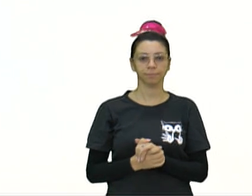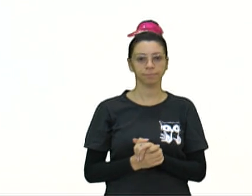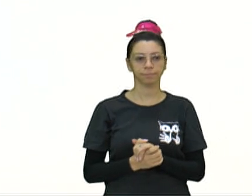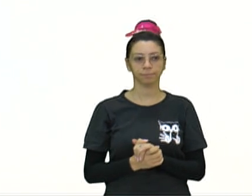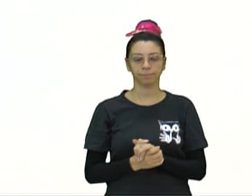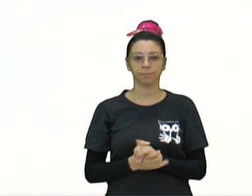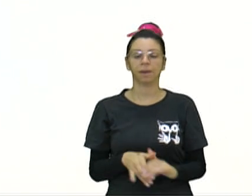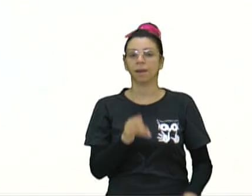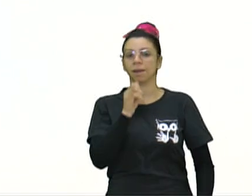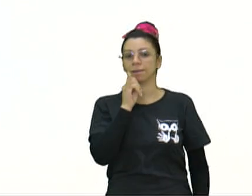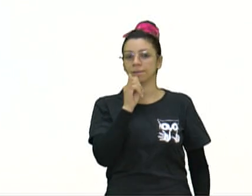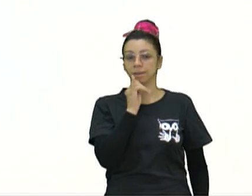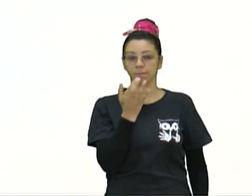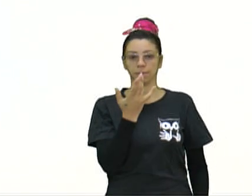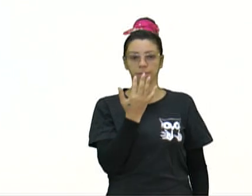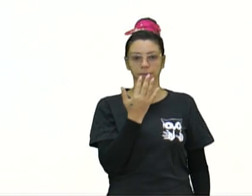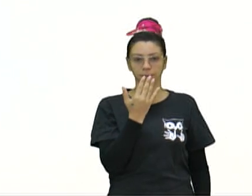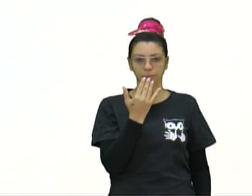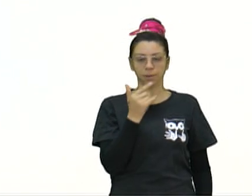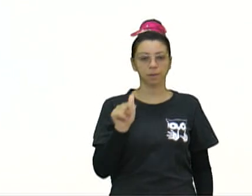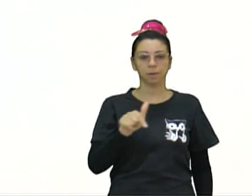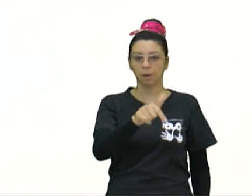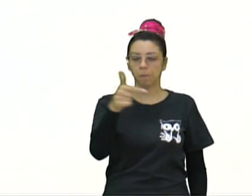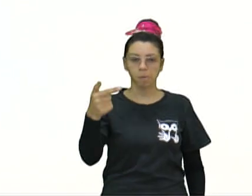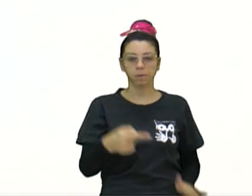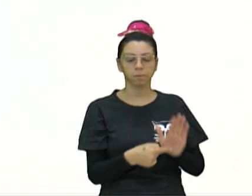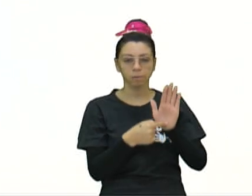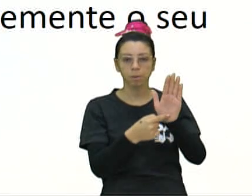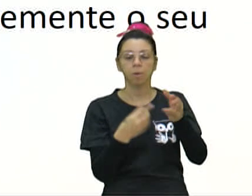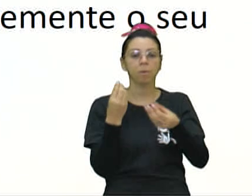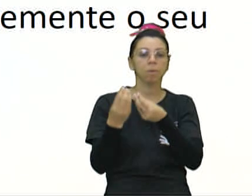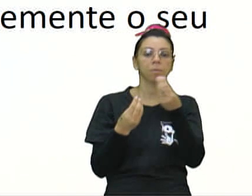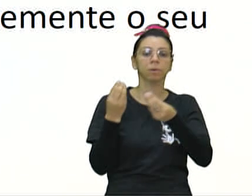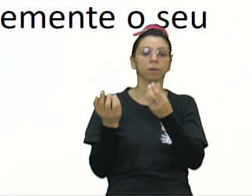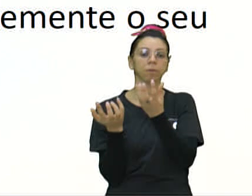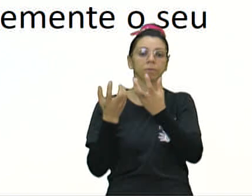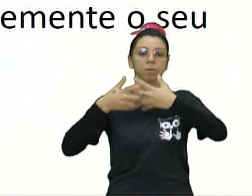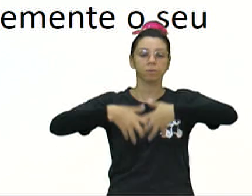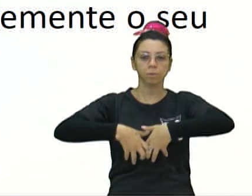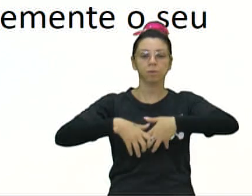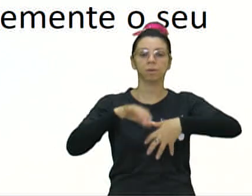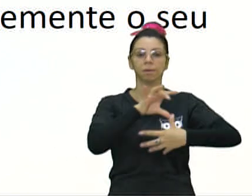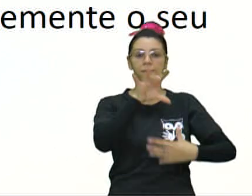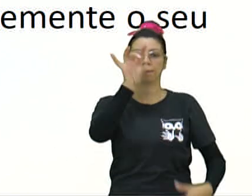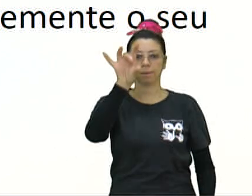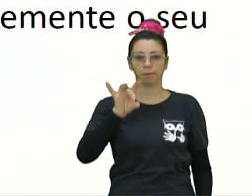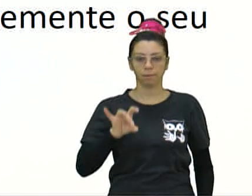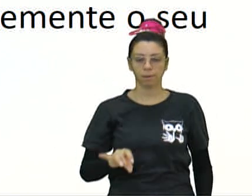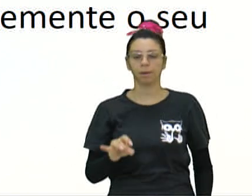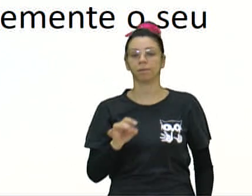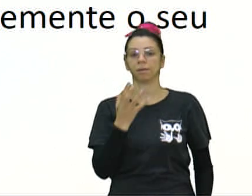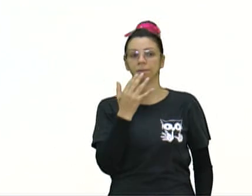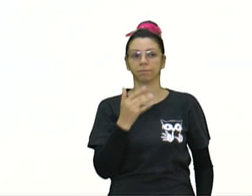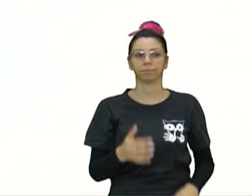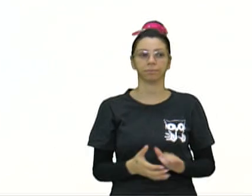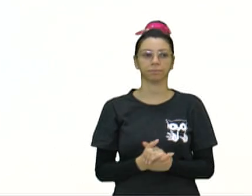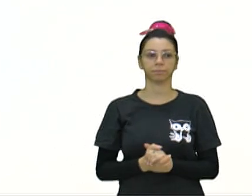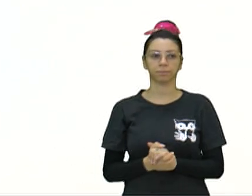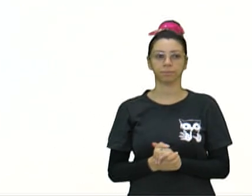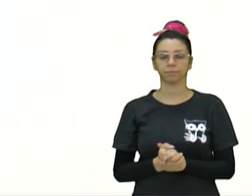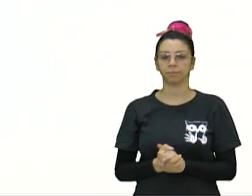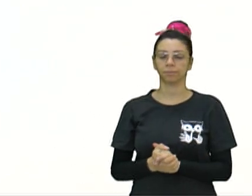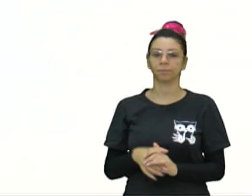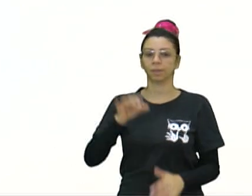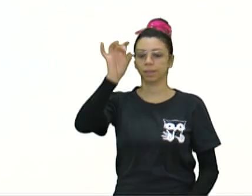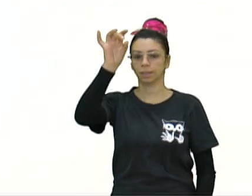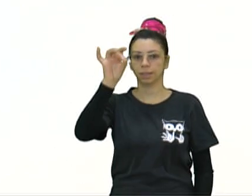o exemplo das cores para vocês, aqui na próxima vamos mostrar como que funciona essas cores. Então elas são divididas em gubi, então aqui cada